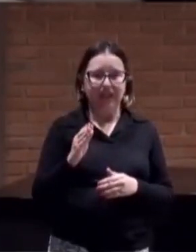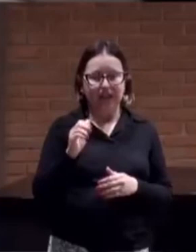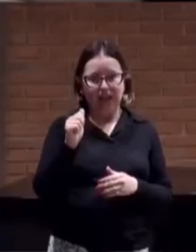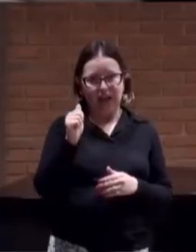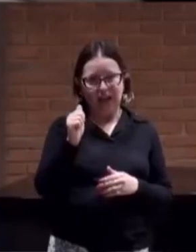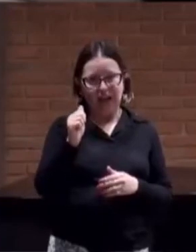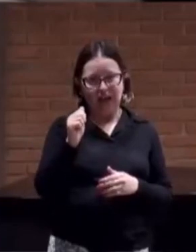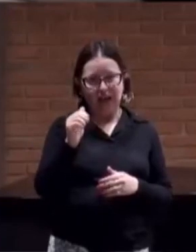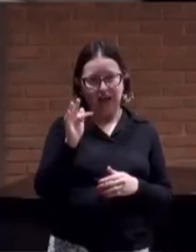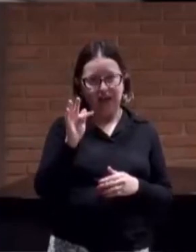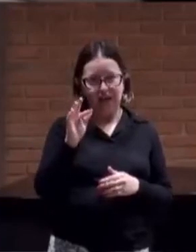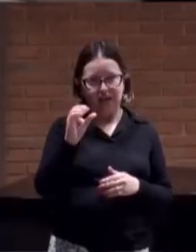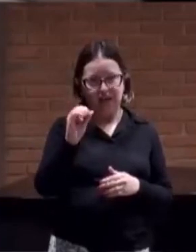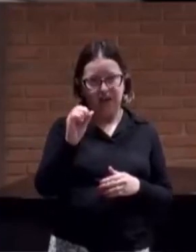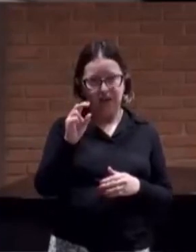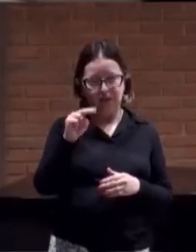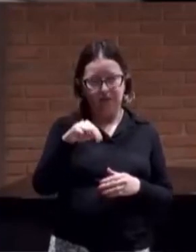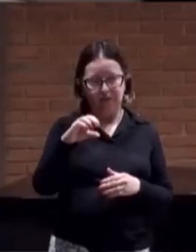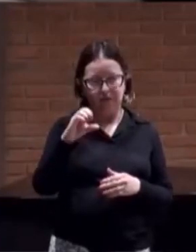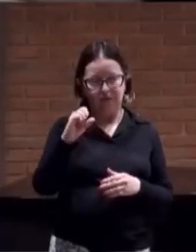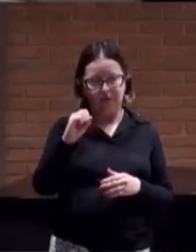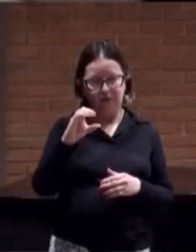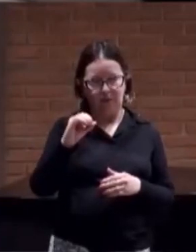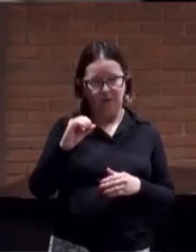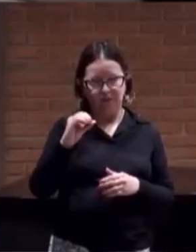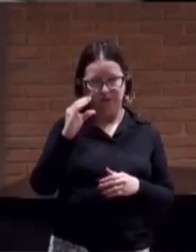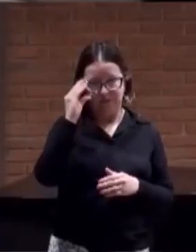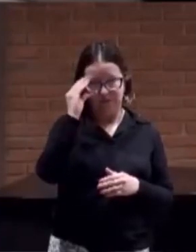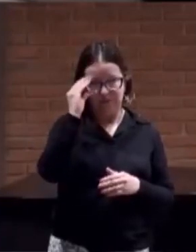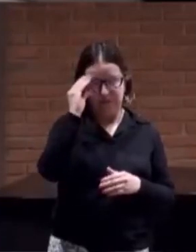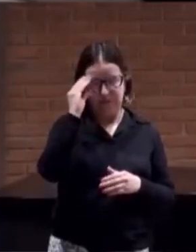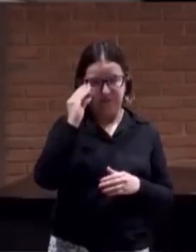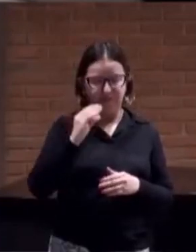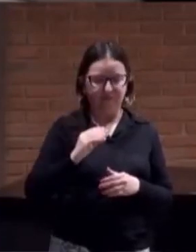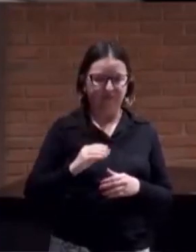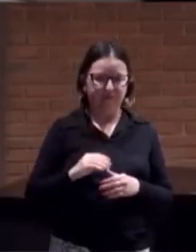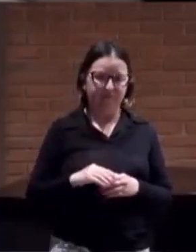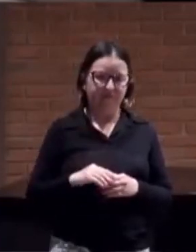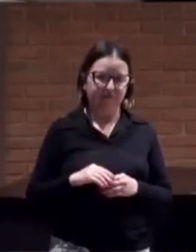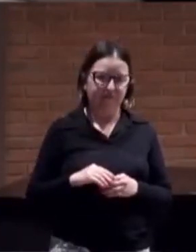Tomás Torquemada. Era um